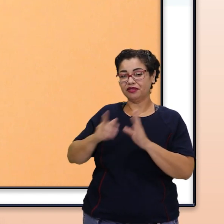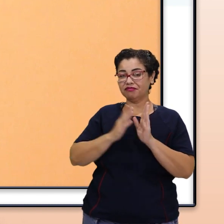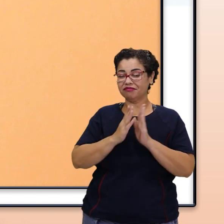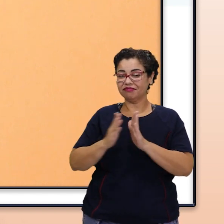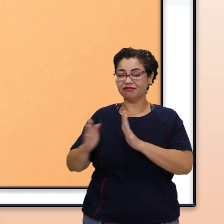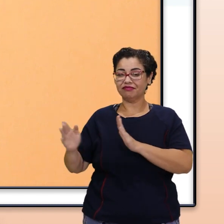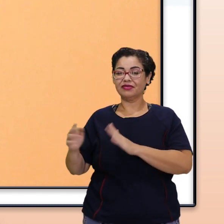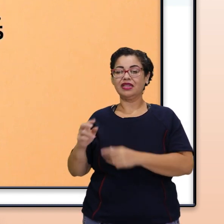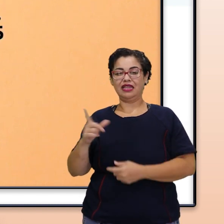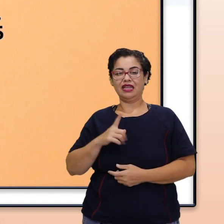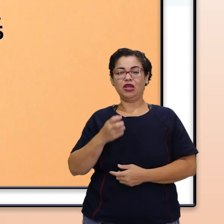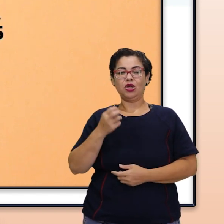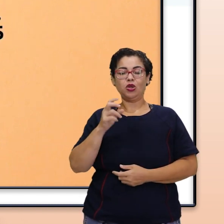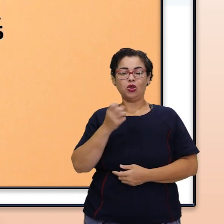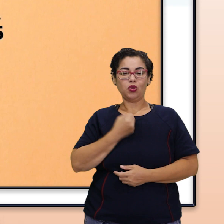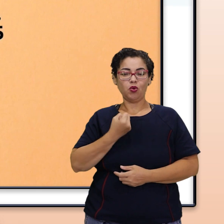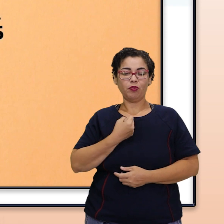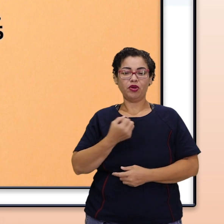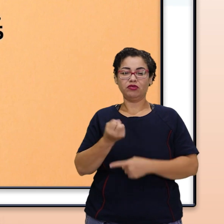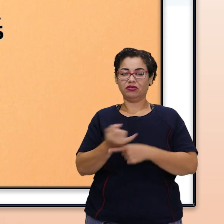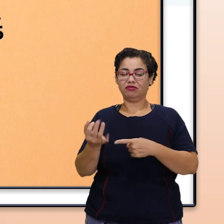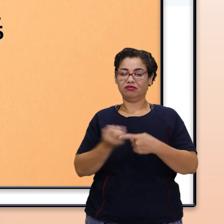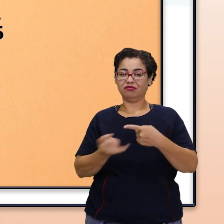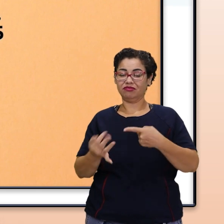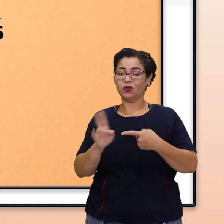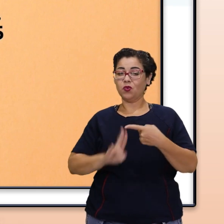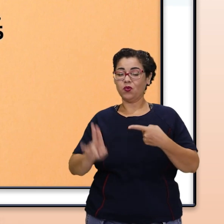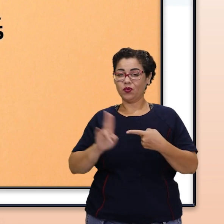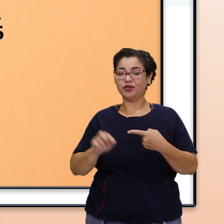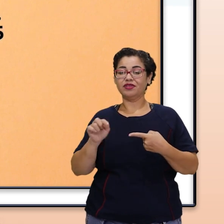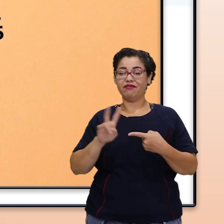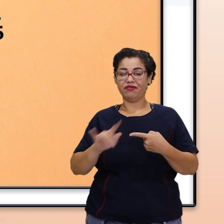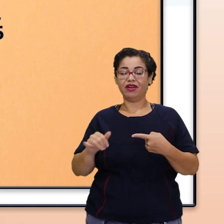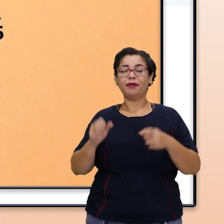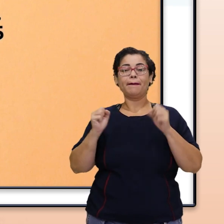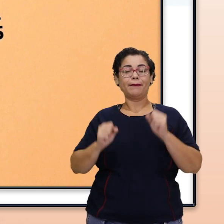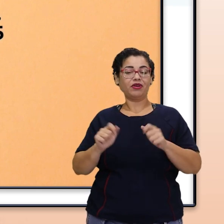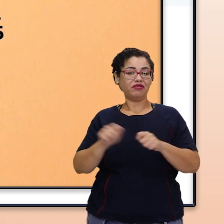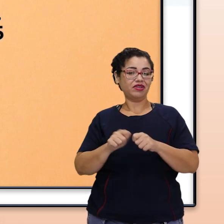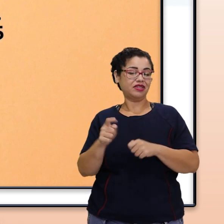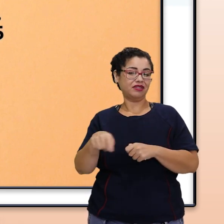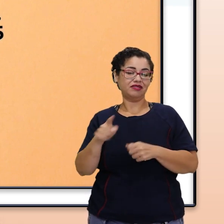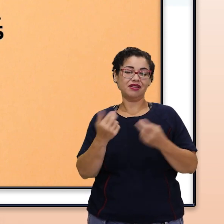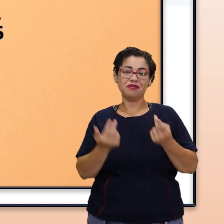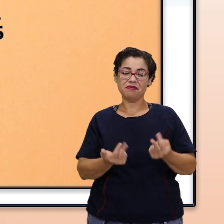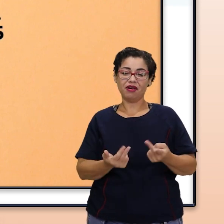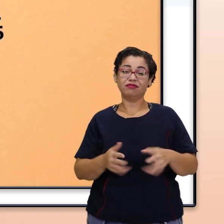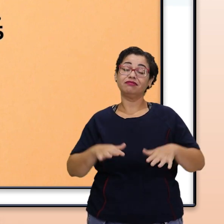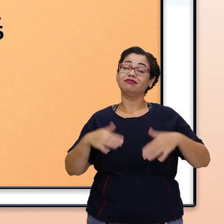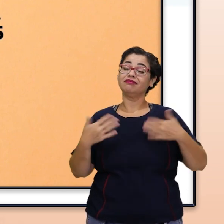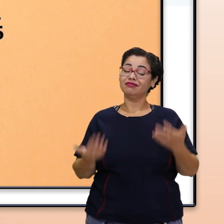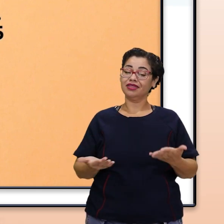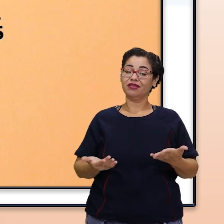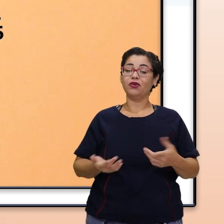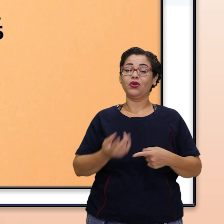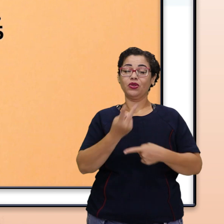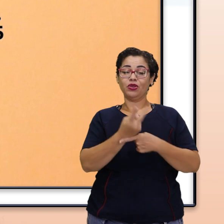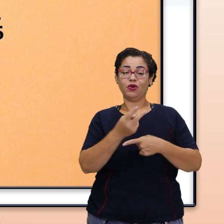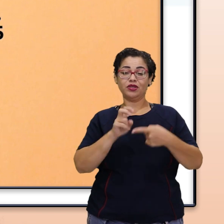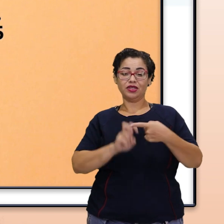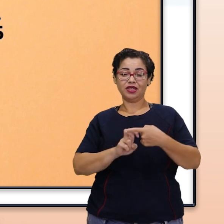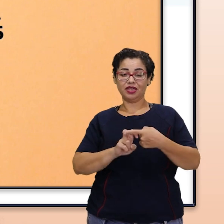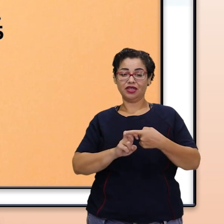determinada de vezes. Quando se trata de números racionais na forma fracionária, podemos fazer da mesma forma.